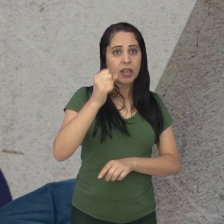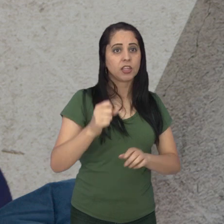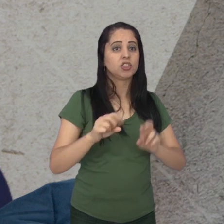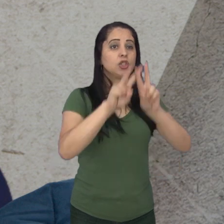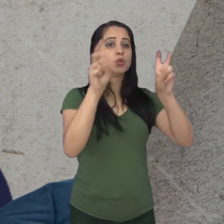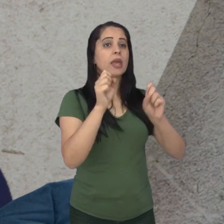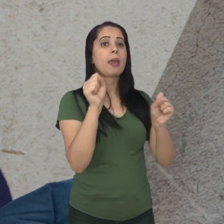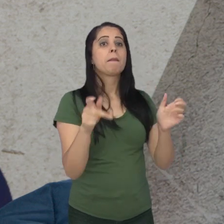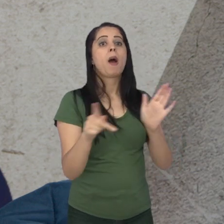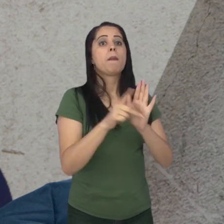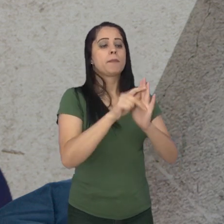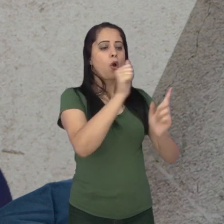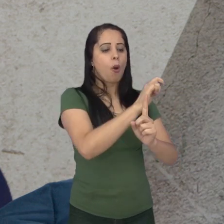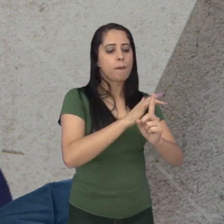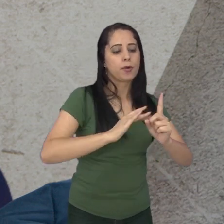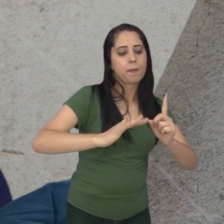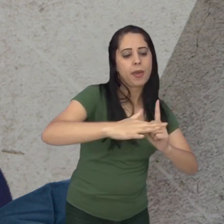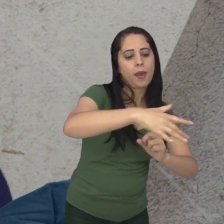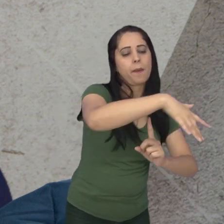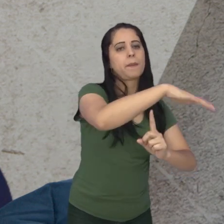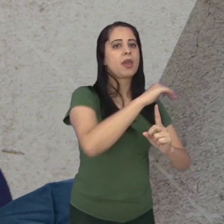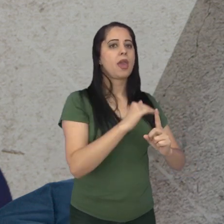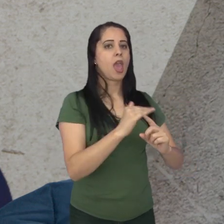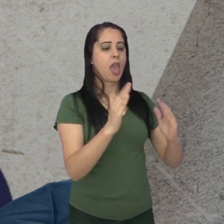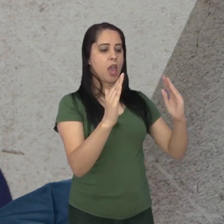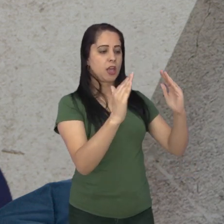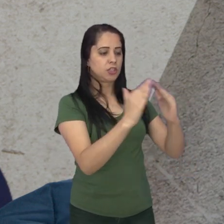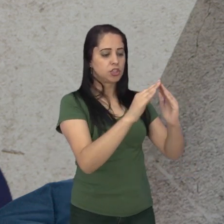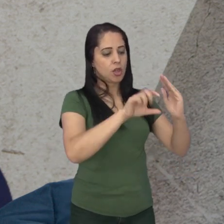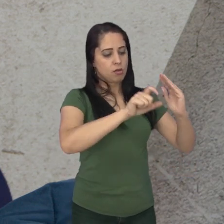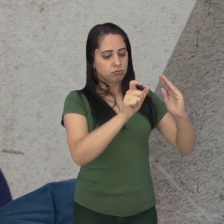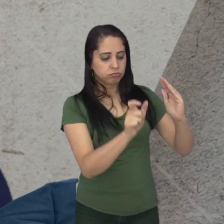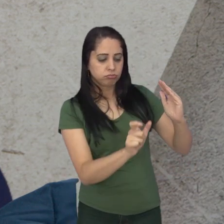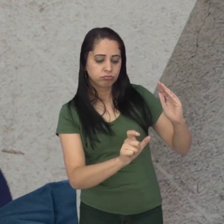meio ambiente, ao saneamento básico,